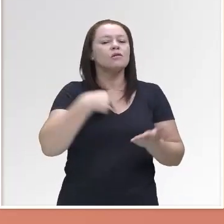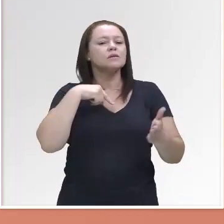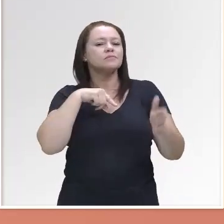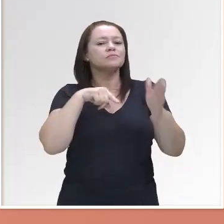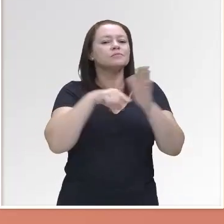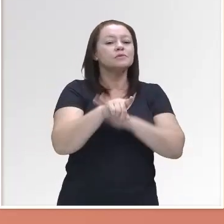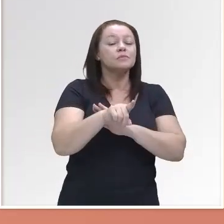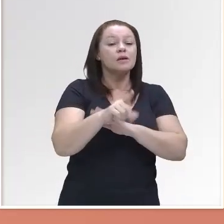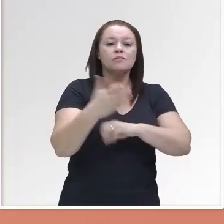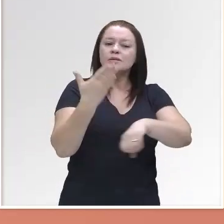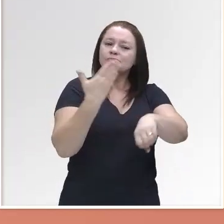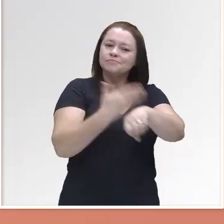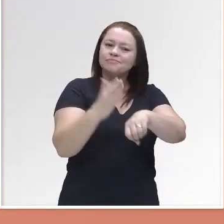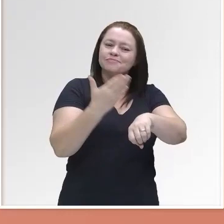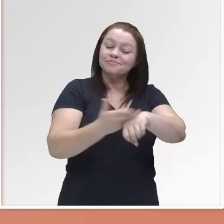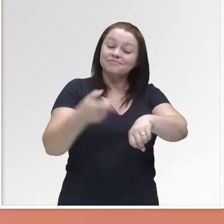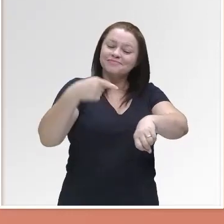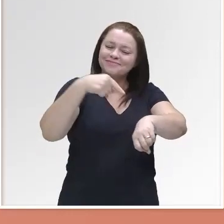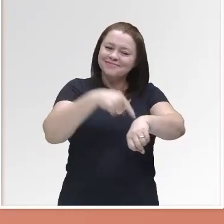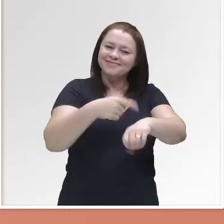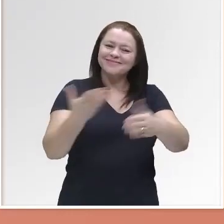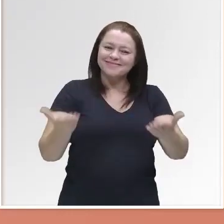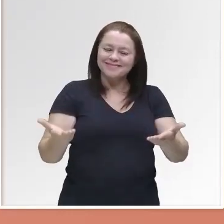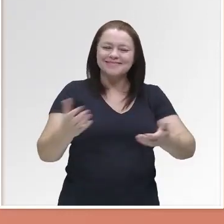do Exercitando.